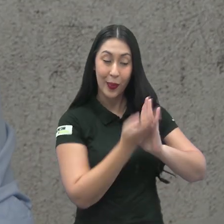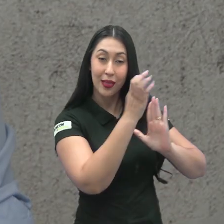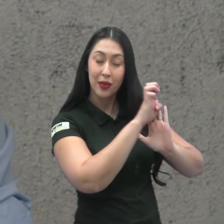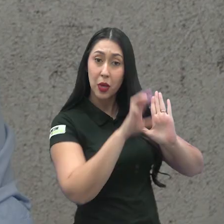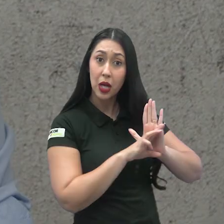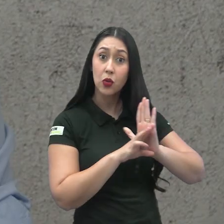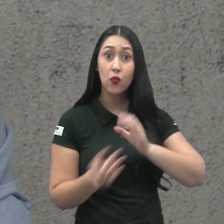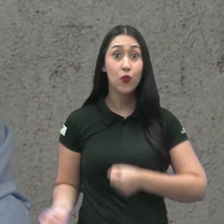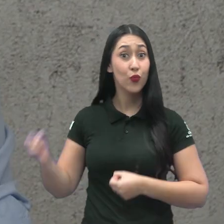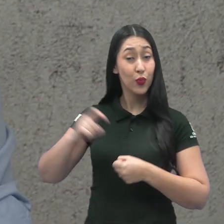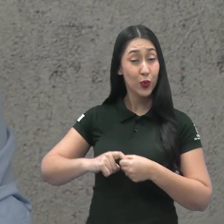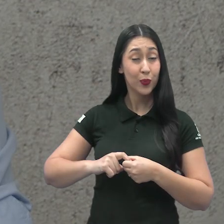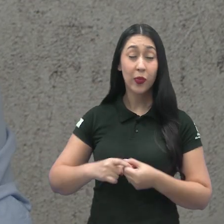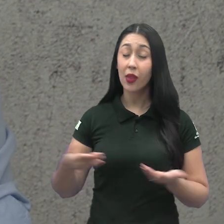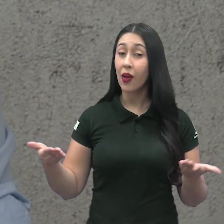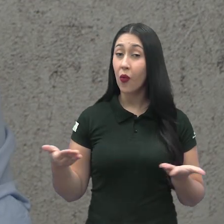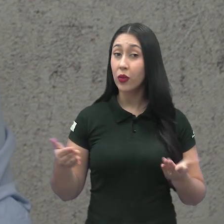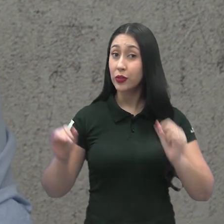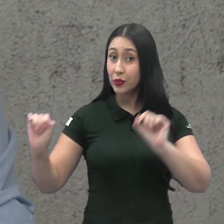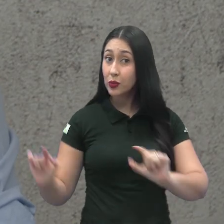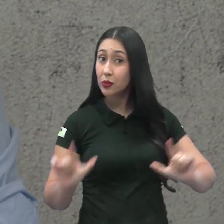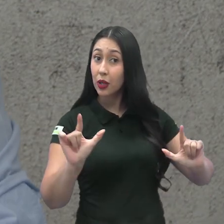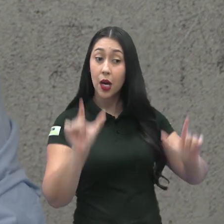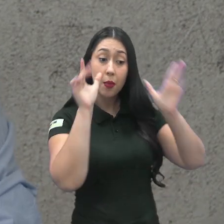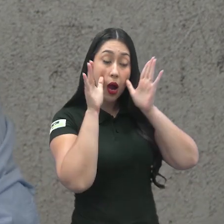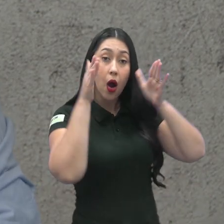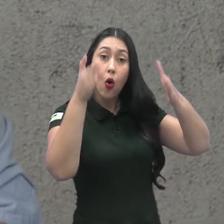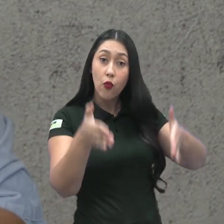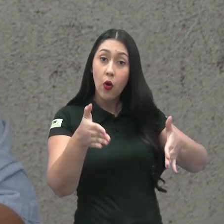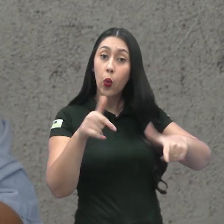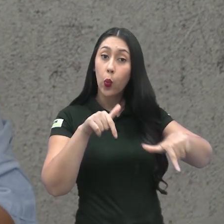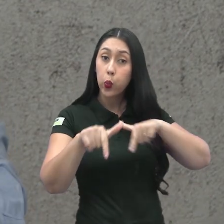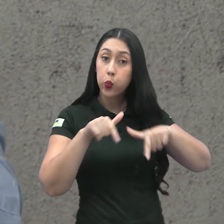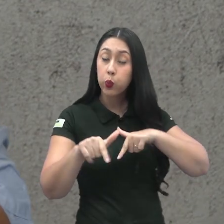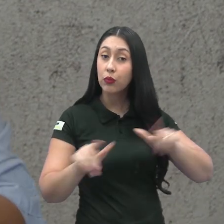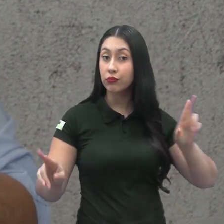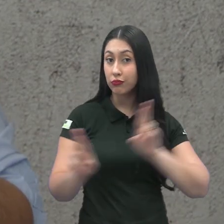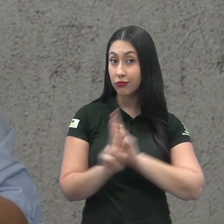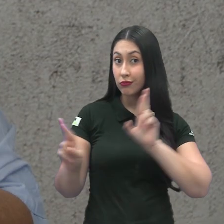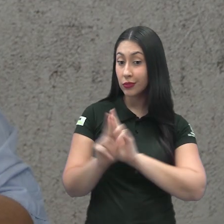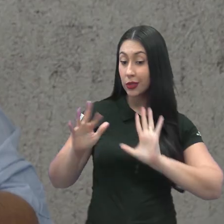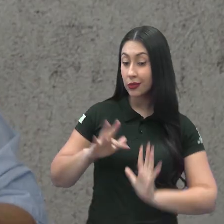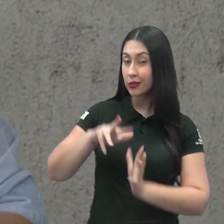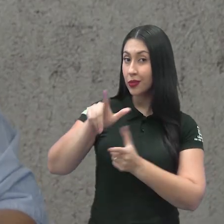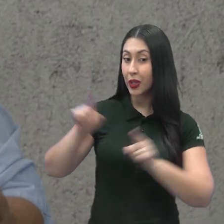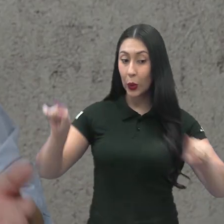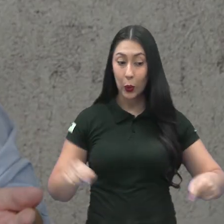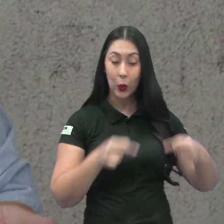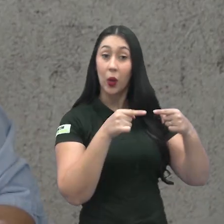O Estação Mercado está de volta, gente. No programa de hoje, o foco é a atuação em relações